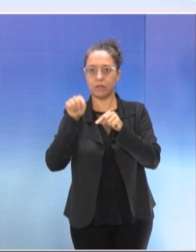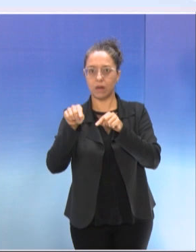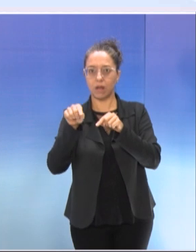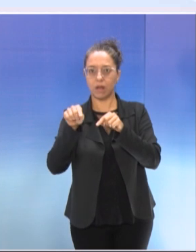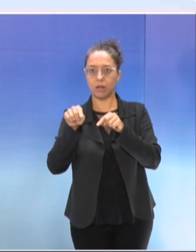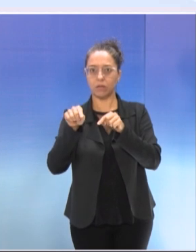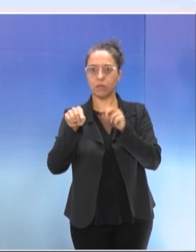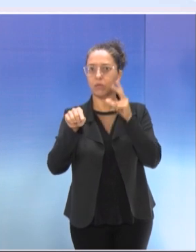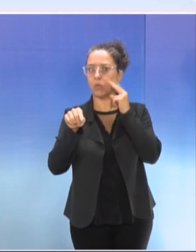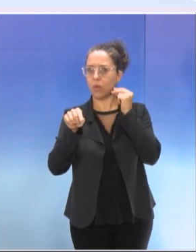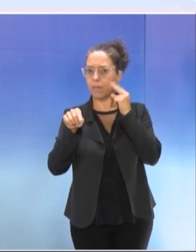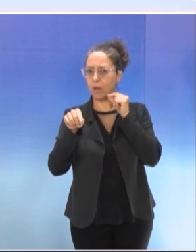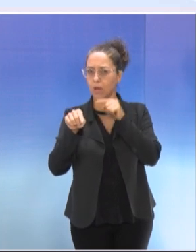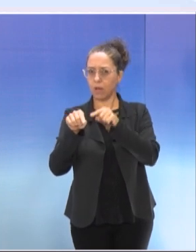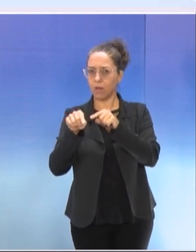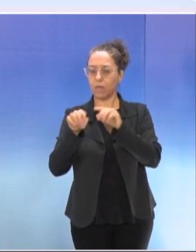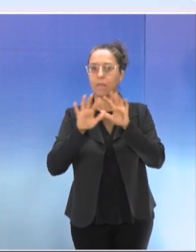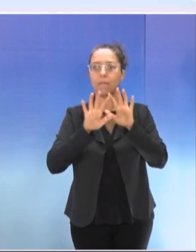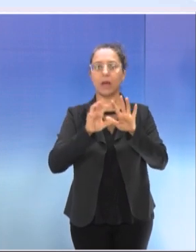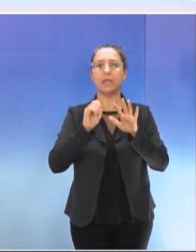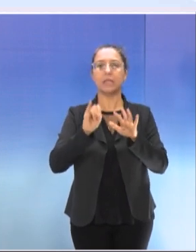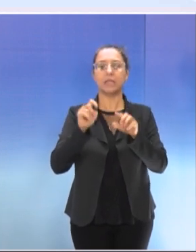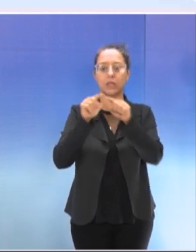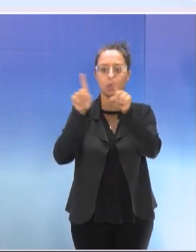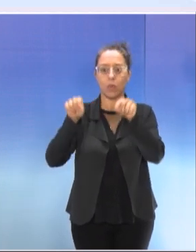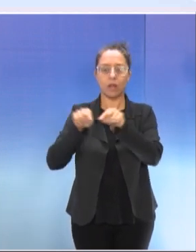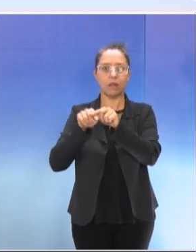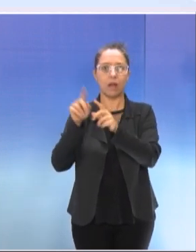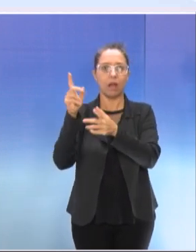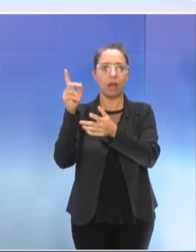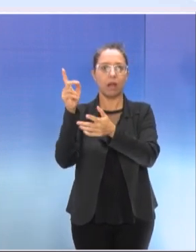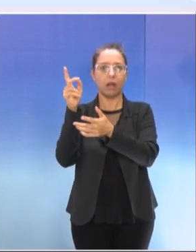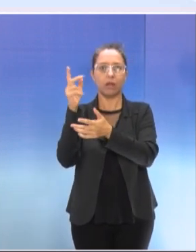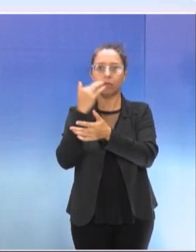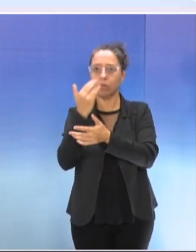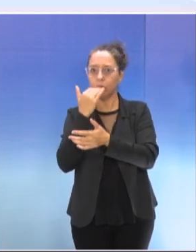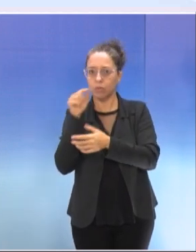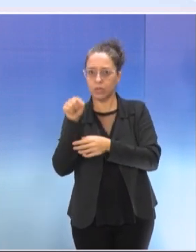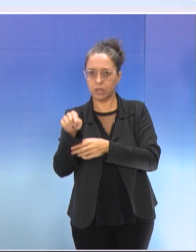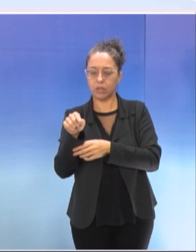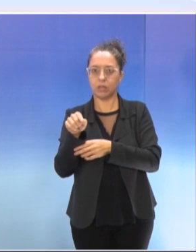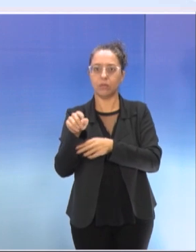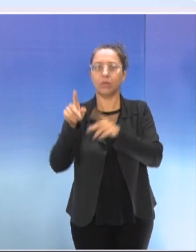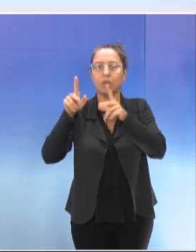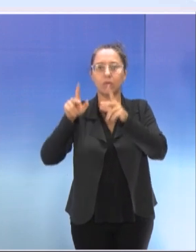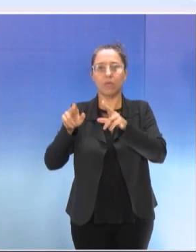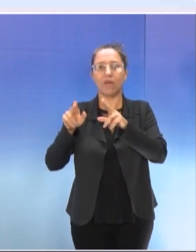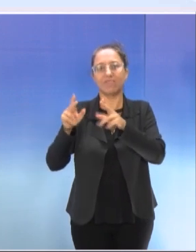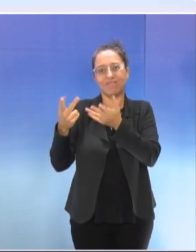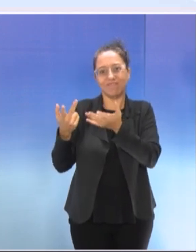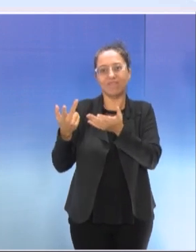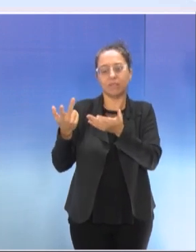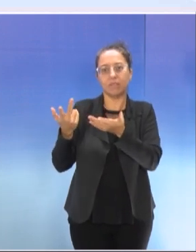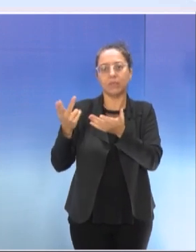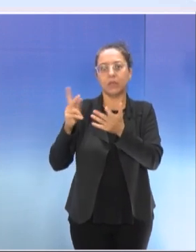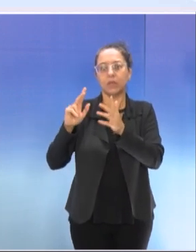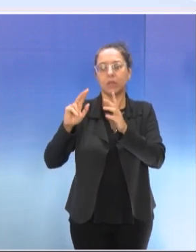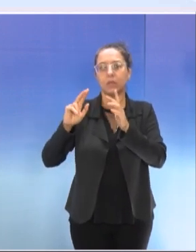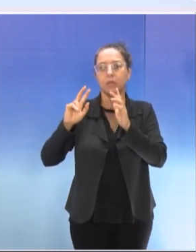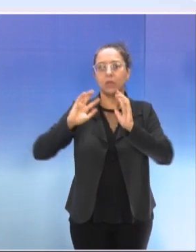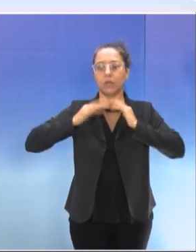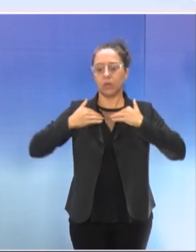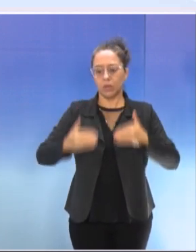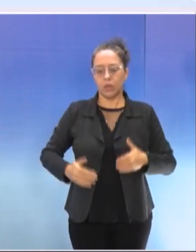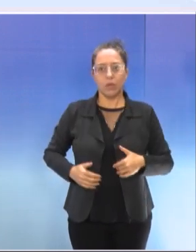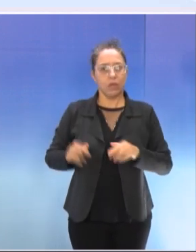Mas se o quadrado aparecer pintado aqui, é um homem com anomalia. Da mesma forma, se aparecer redondo, é uma mulher com